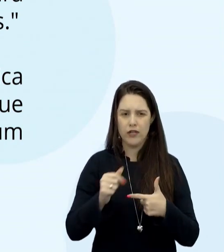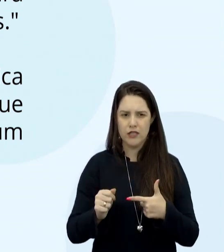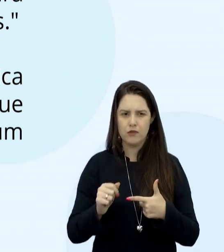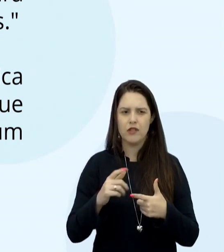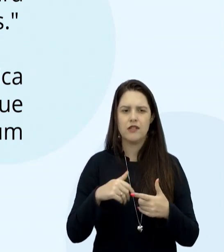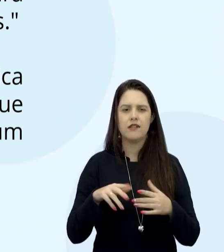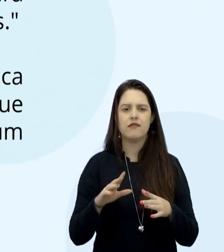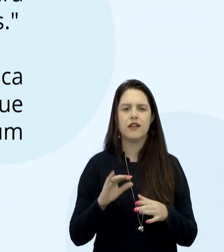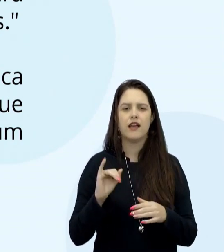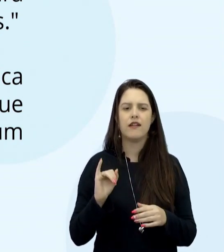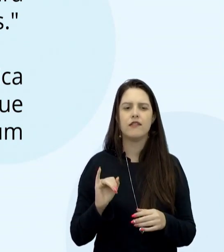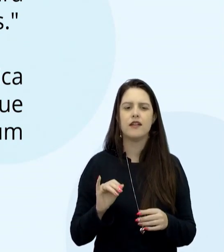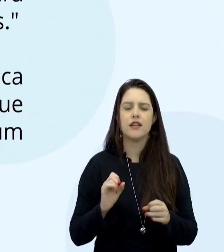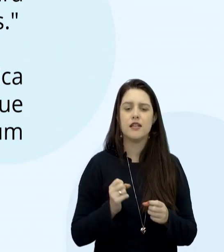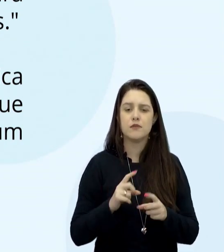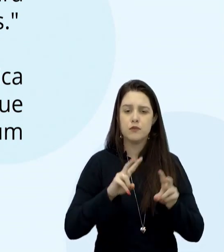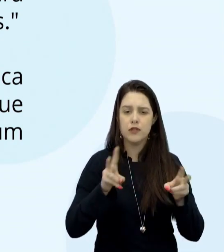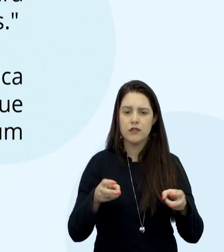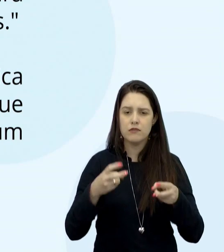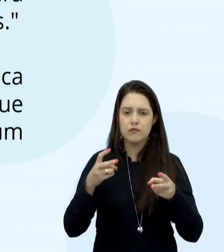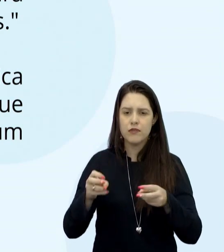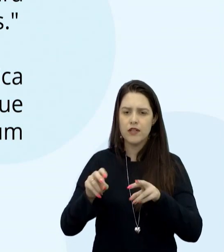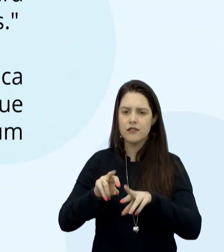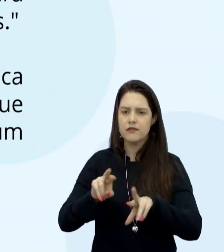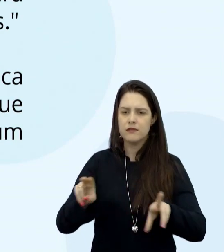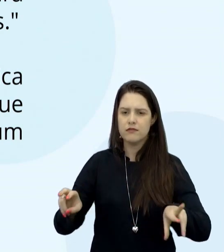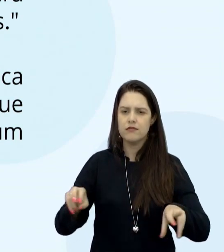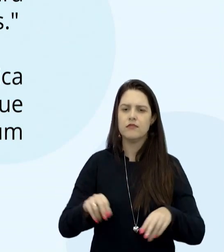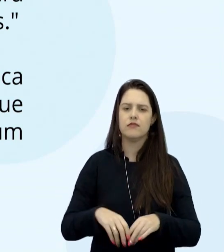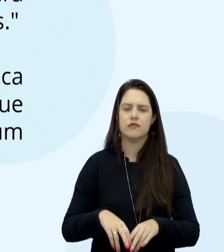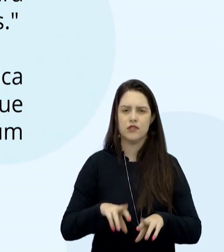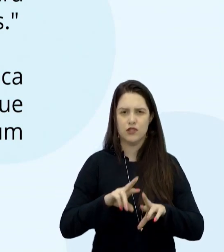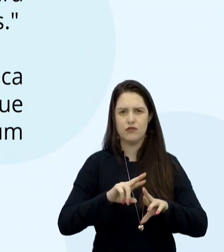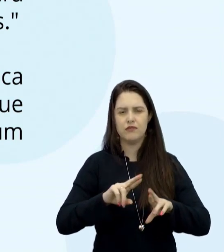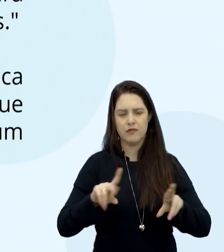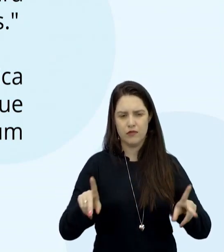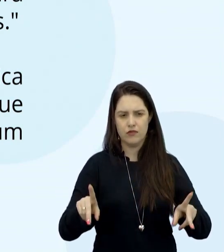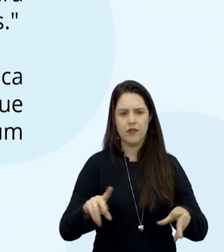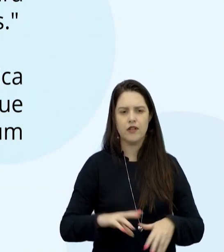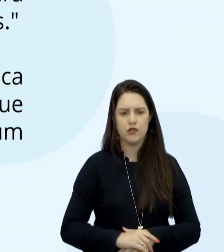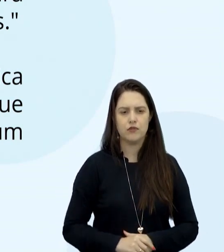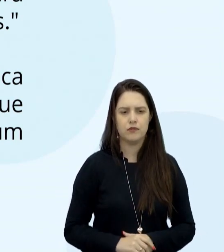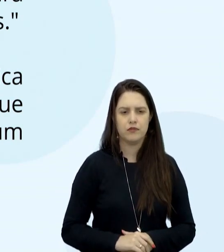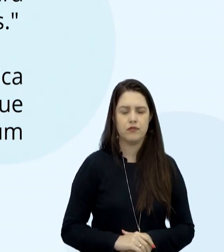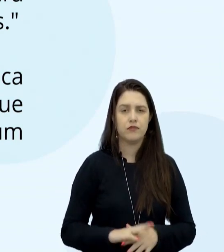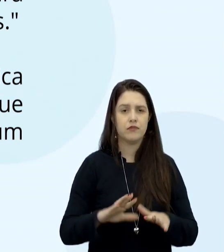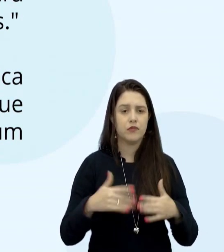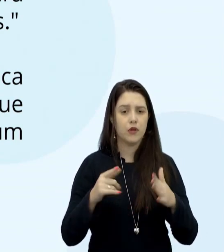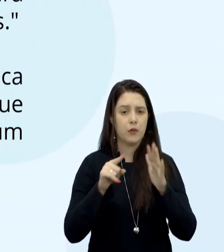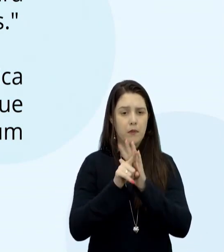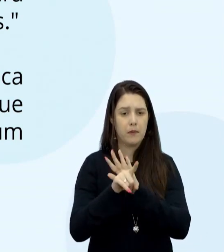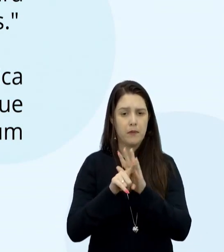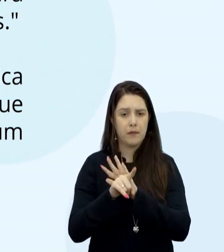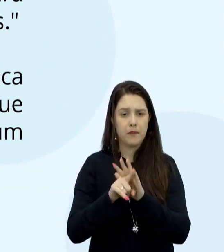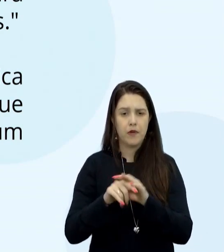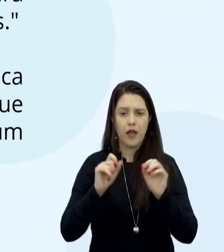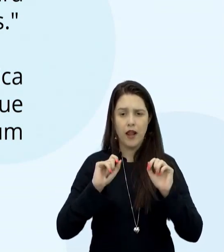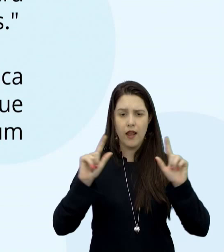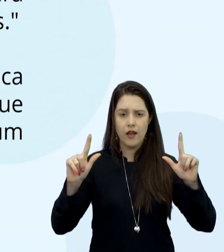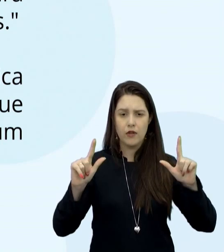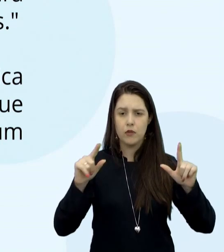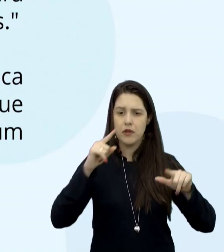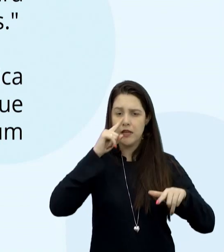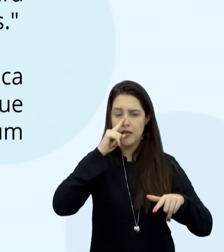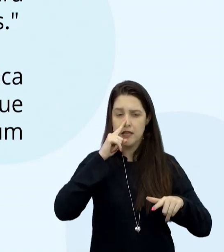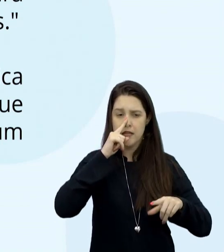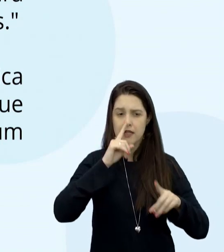para intensificar a exploração em várias esferas, em esferas diferentes. Aí o pesquisador, que é o Tarcísio Silva, que fez